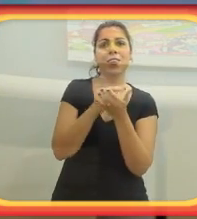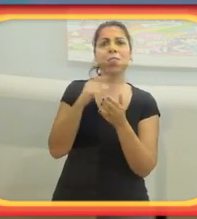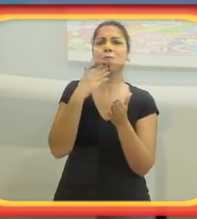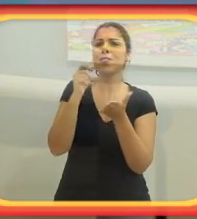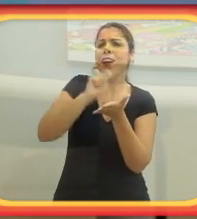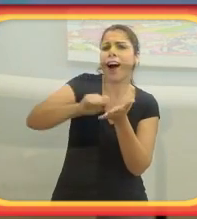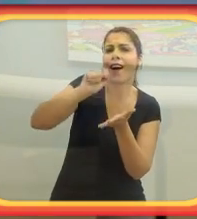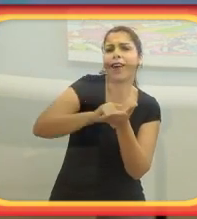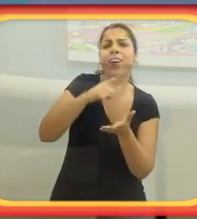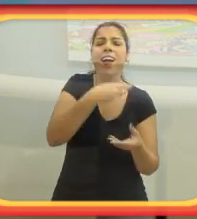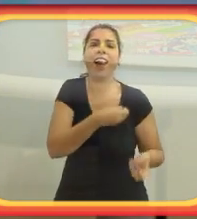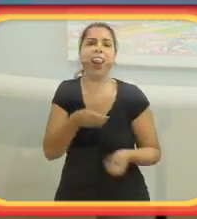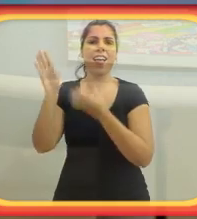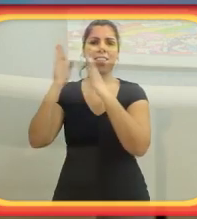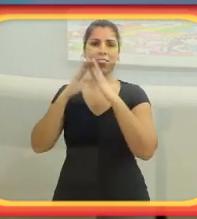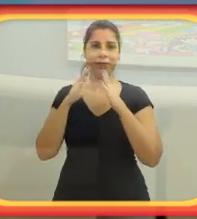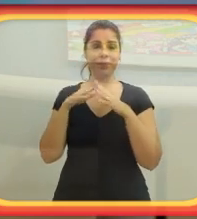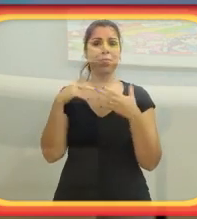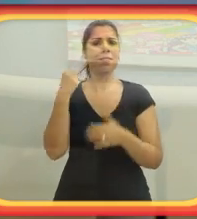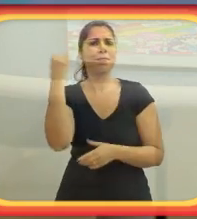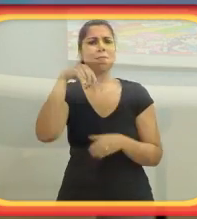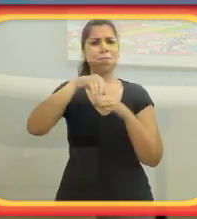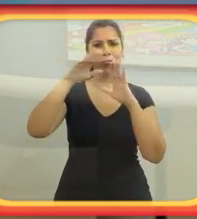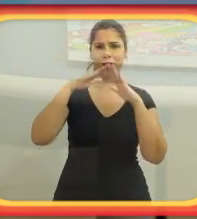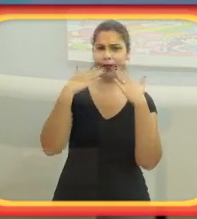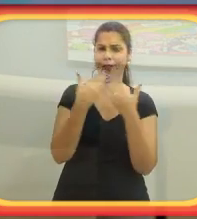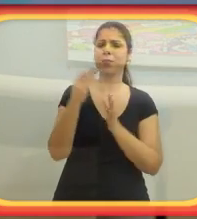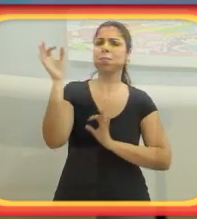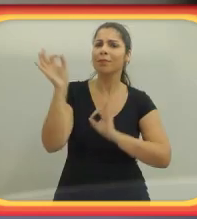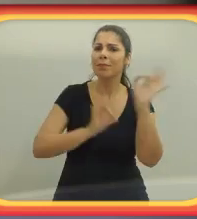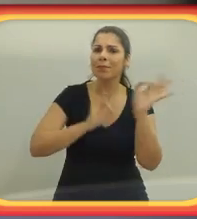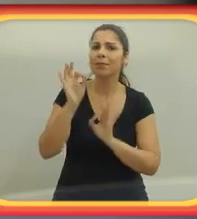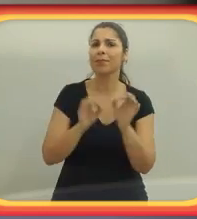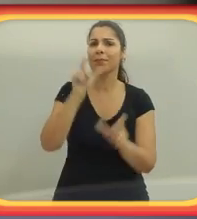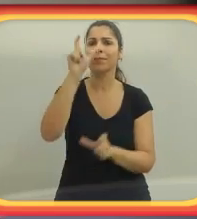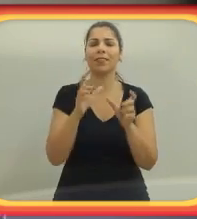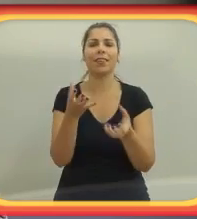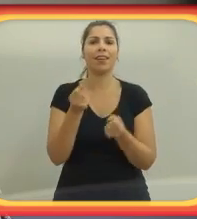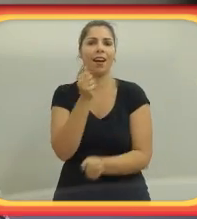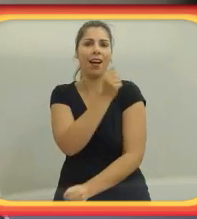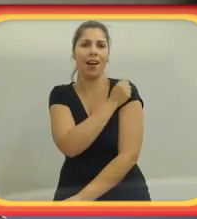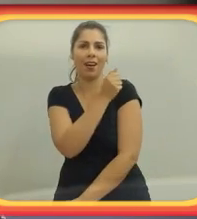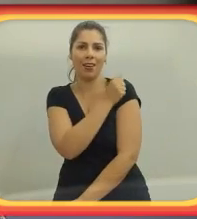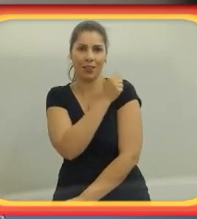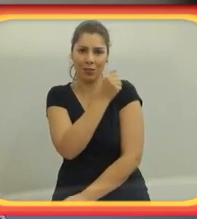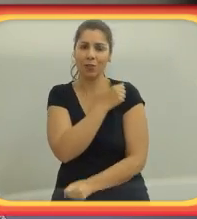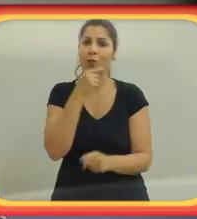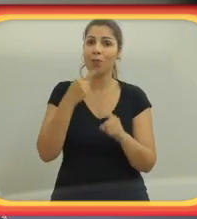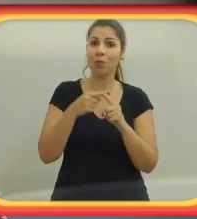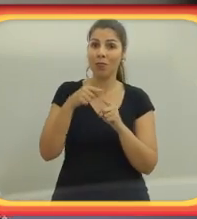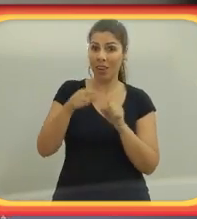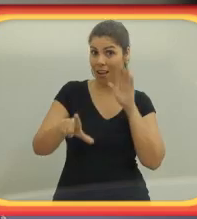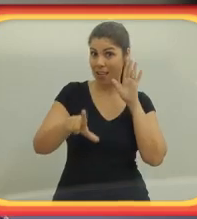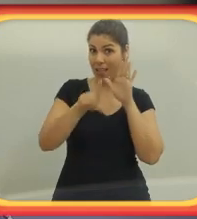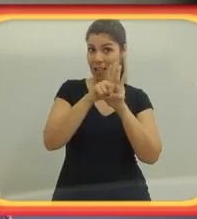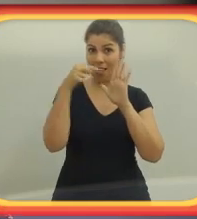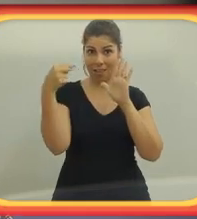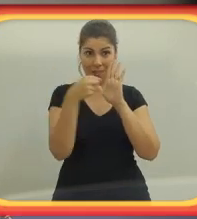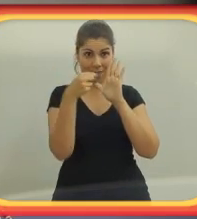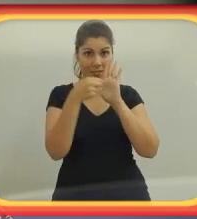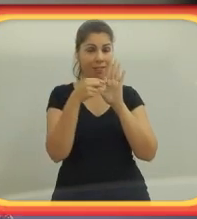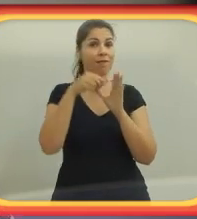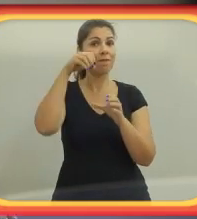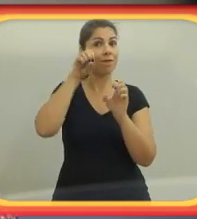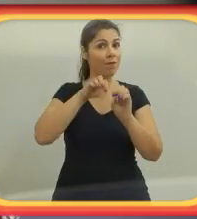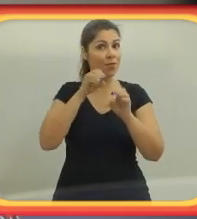colega que chegava. Ela fazia o mangá, autografava e eles levavam. A importância das escolas